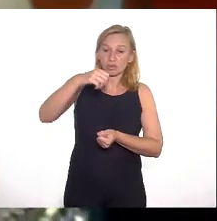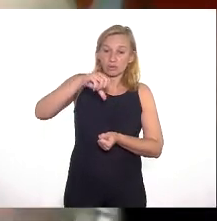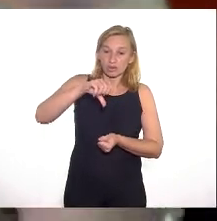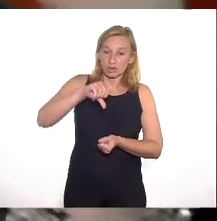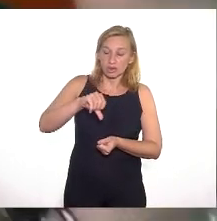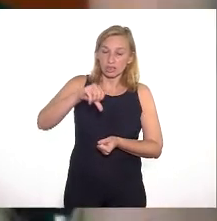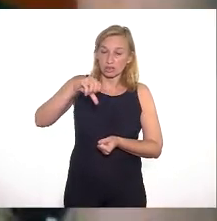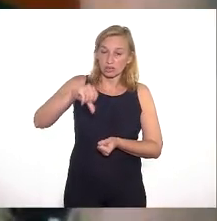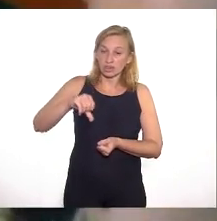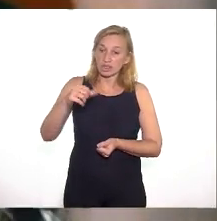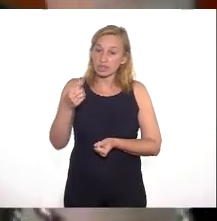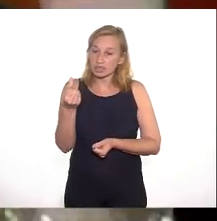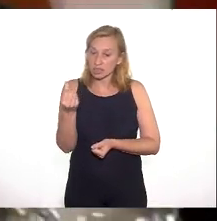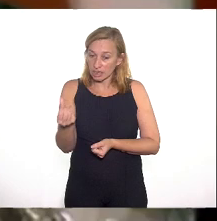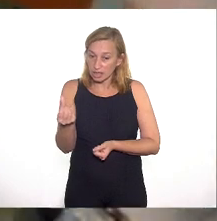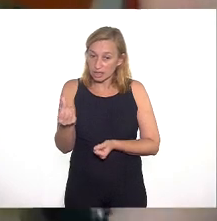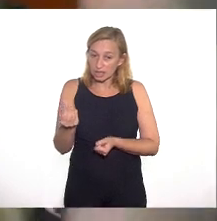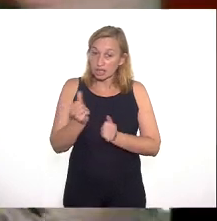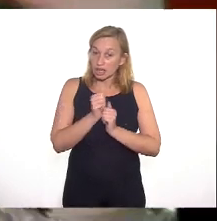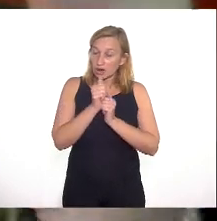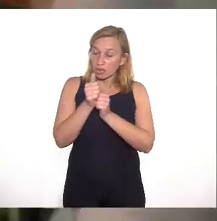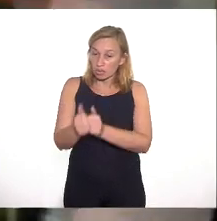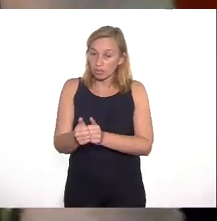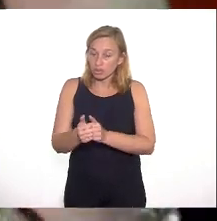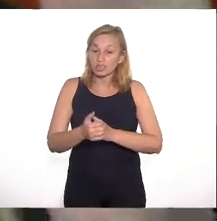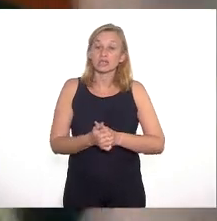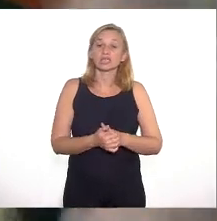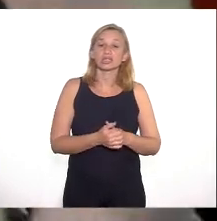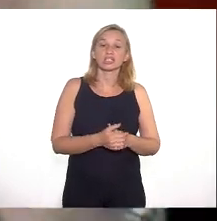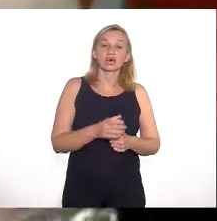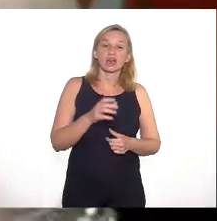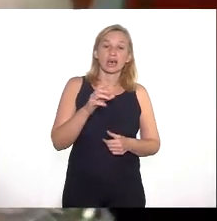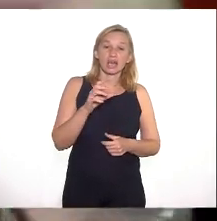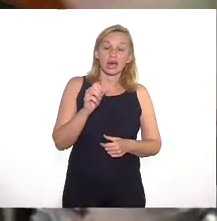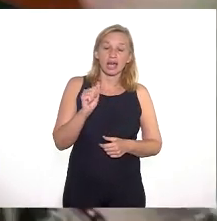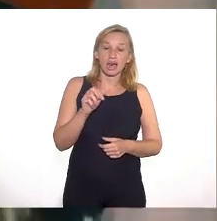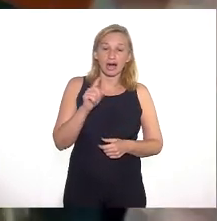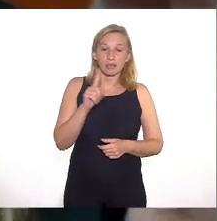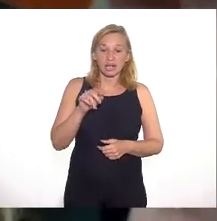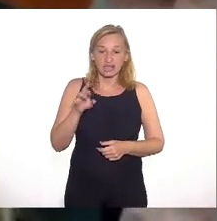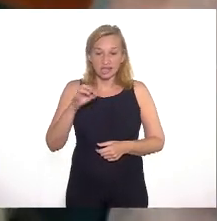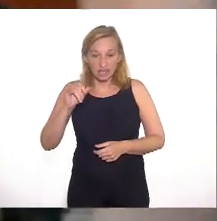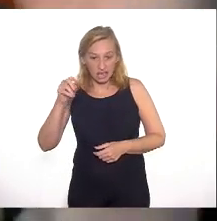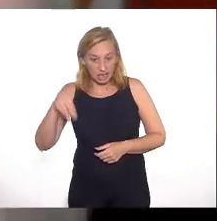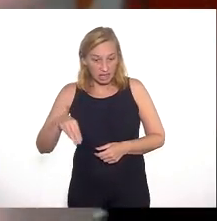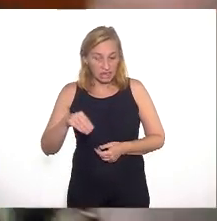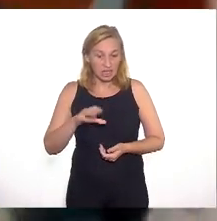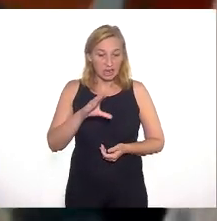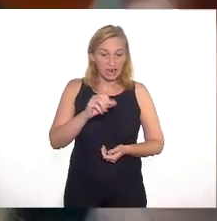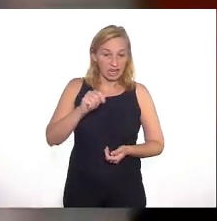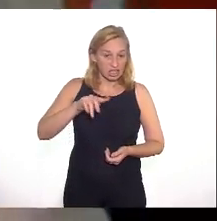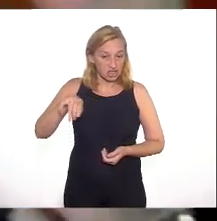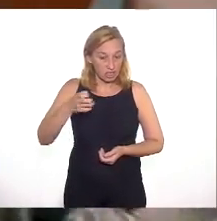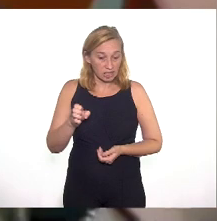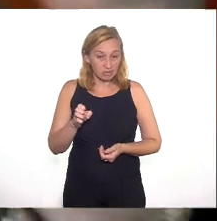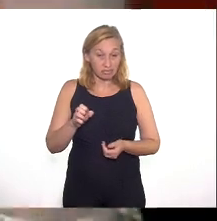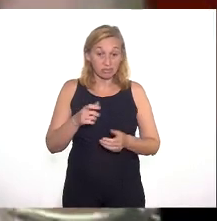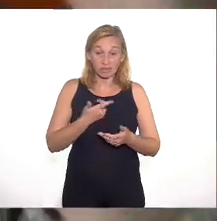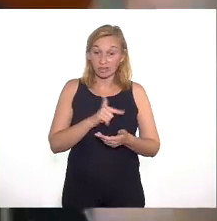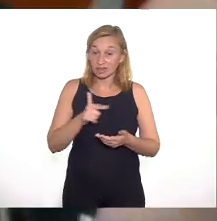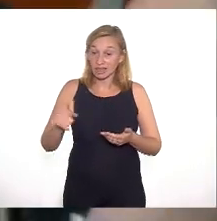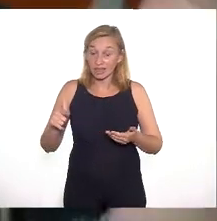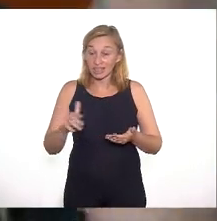1996. Senhores, a Companhia de Armazéns e Silos do Estado, a Caserge, que não tem silos e muito